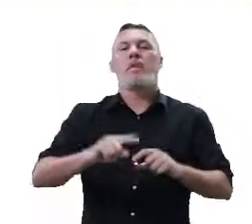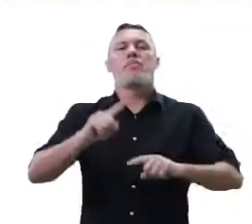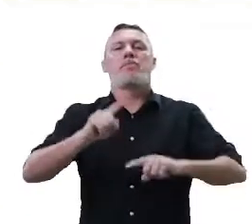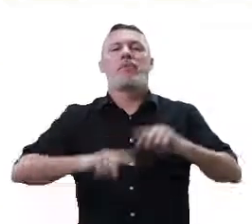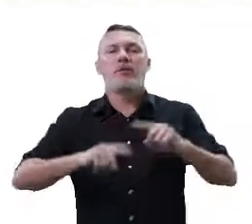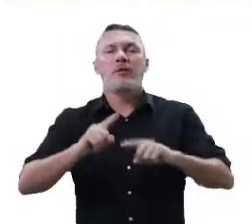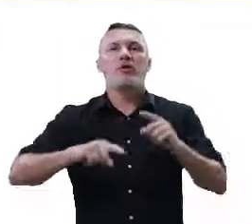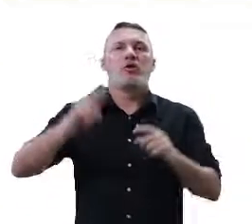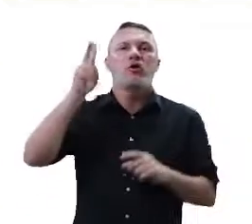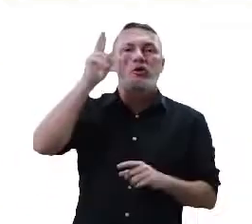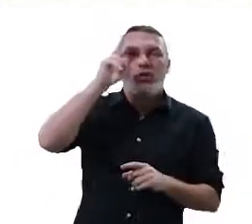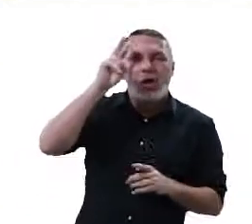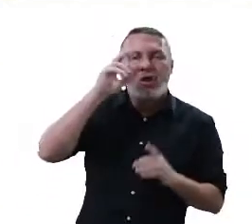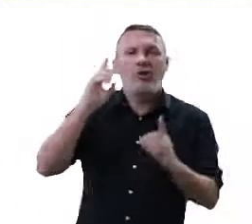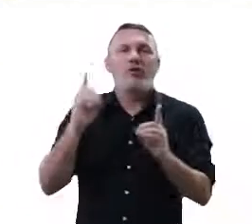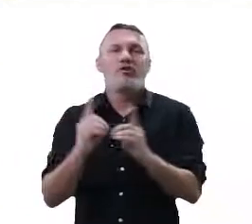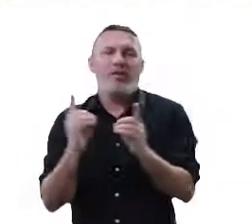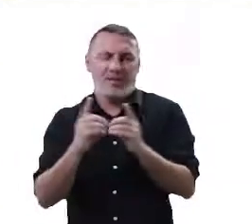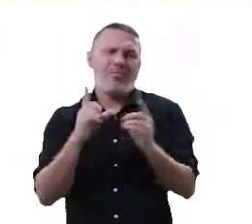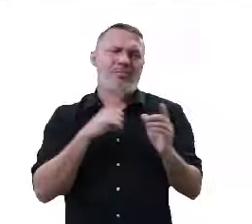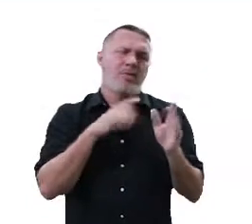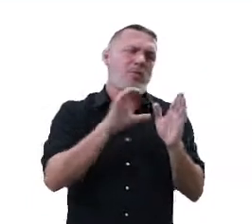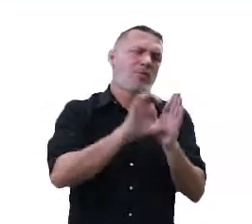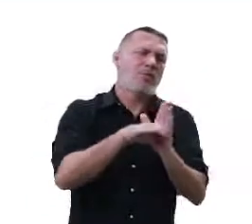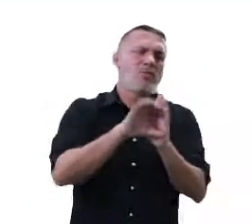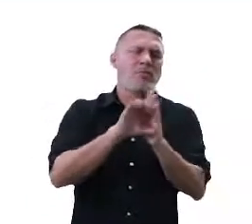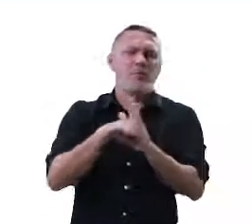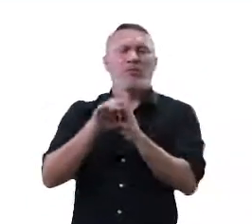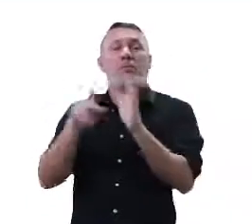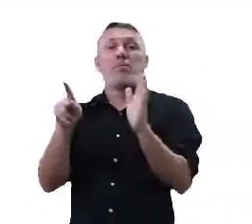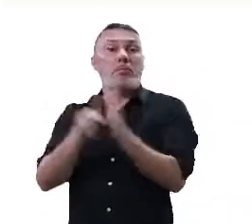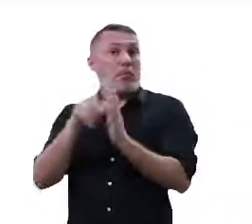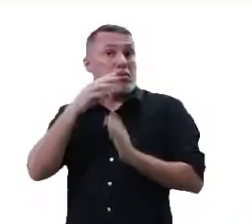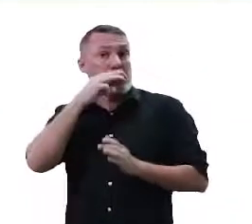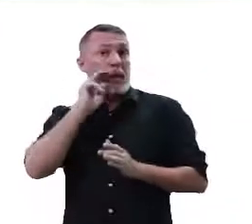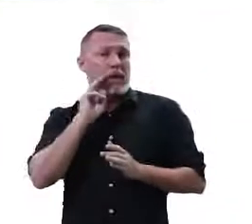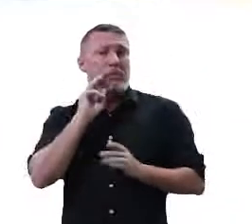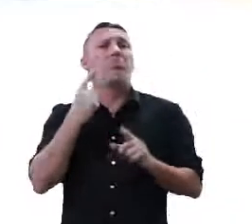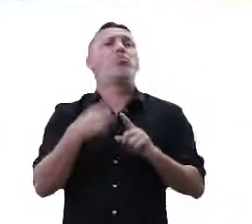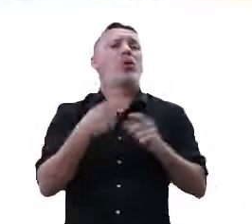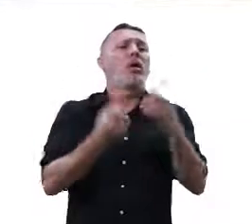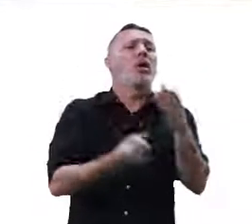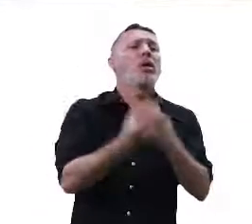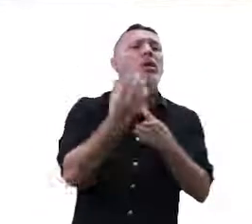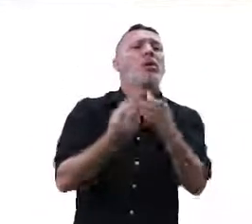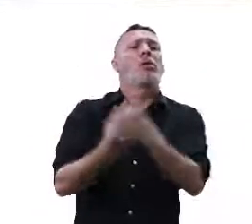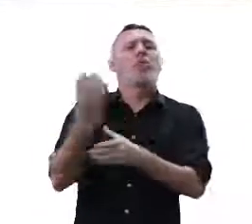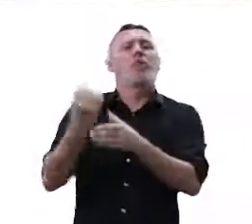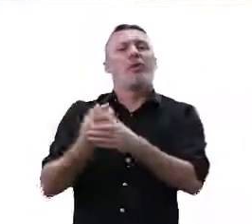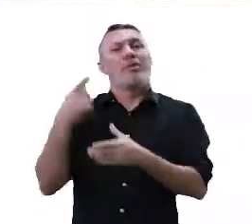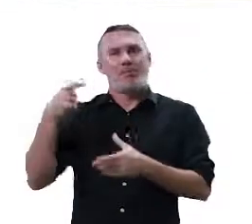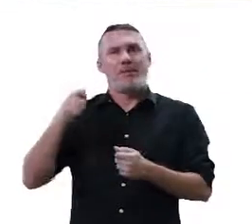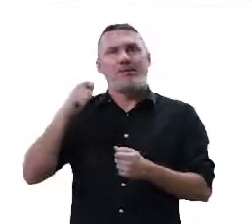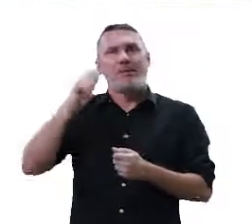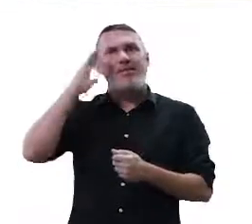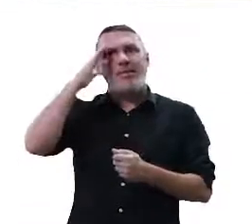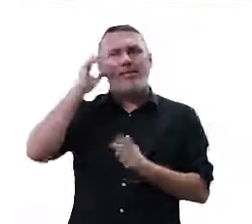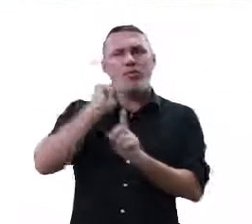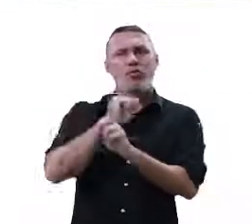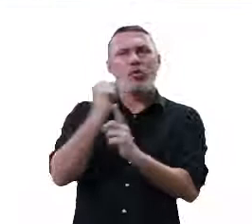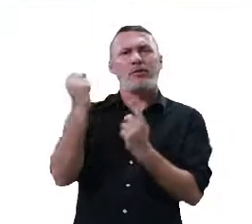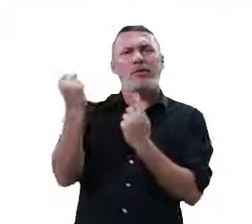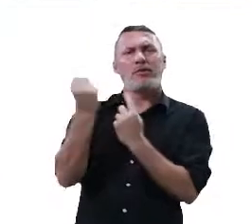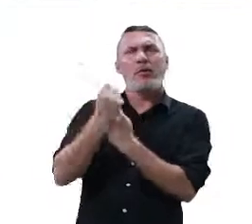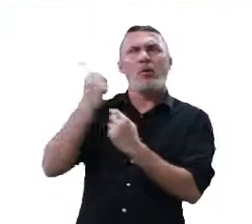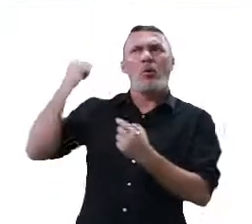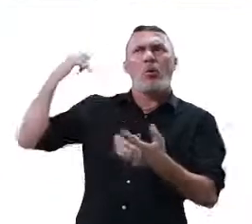histórico e dialético. Esses conceitos, né, o Marx ele elaborou exatamente para poder entender melhor as